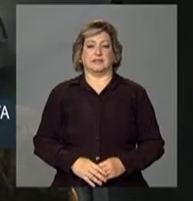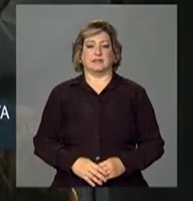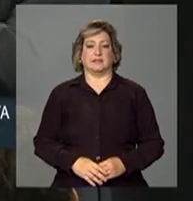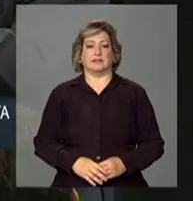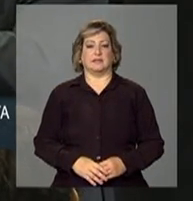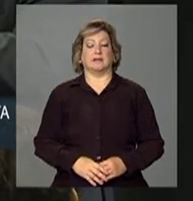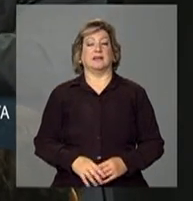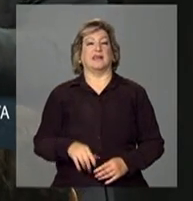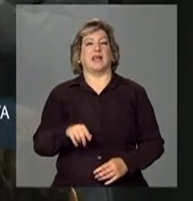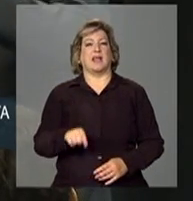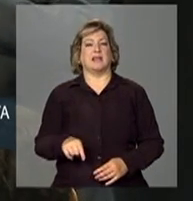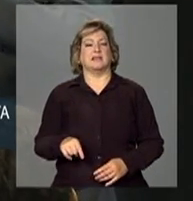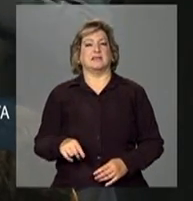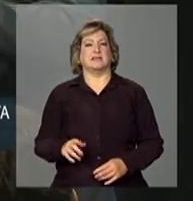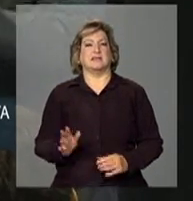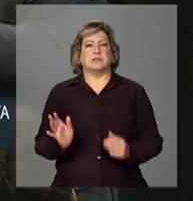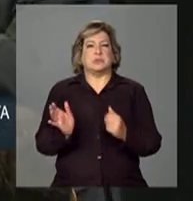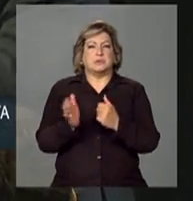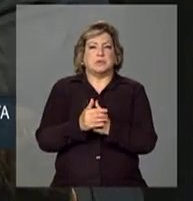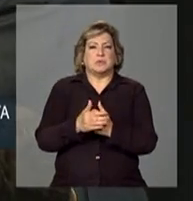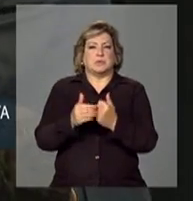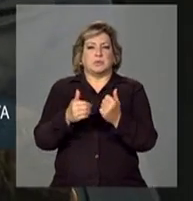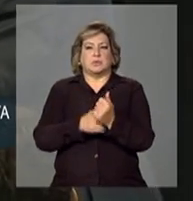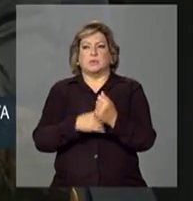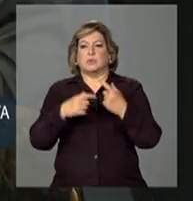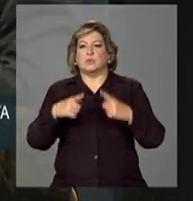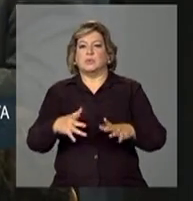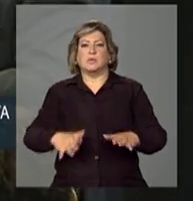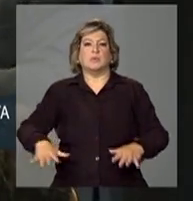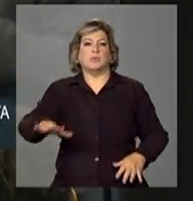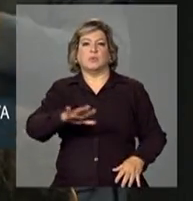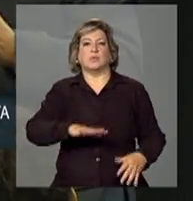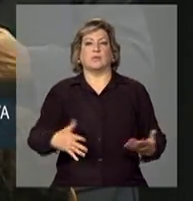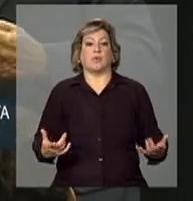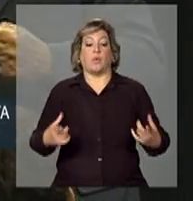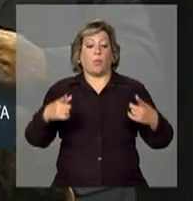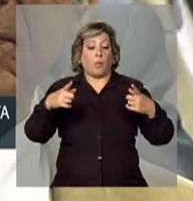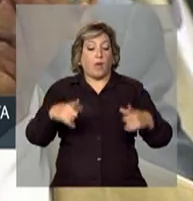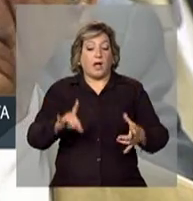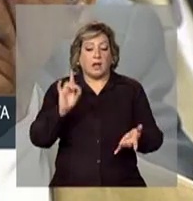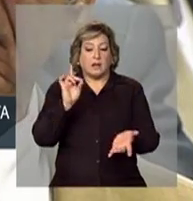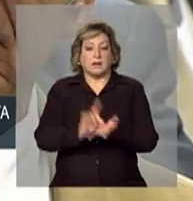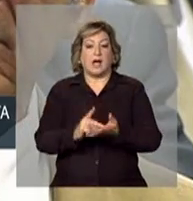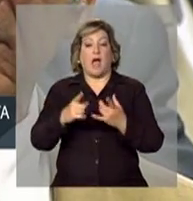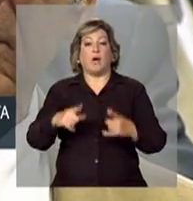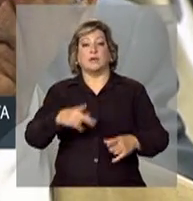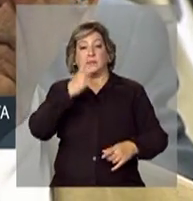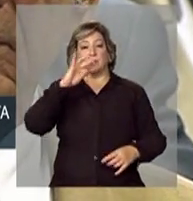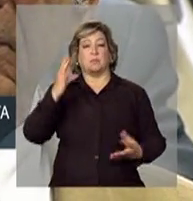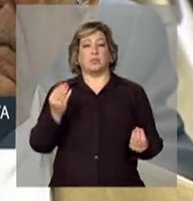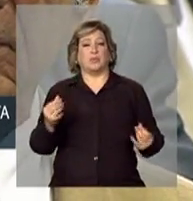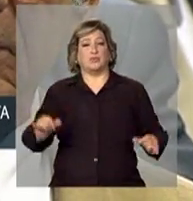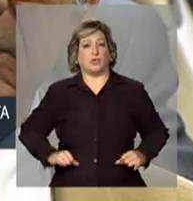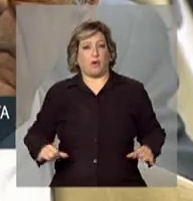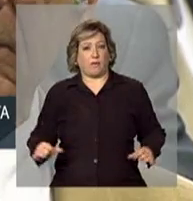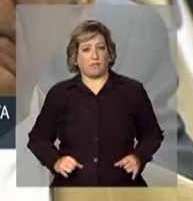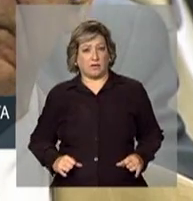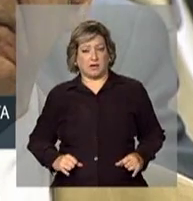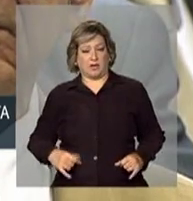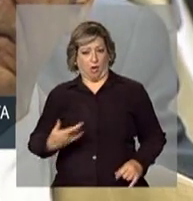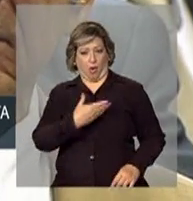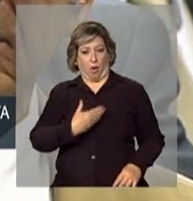essa escuridão sobre esses locais onde, concretamente, o ser humano foi tão aviltado pelo Estado